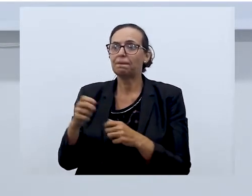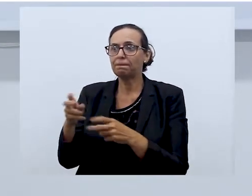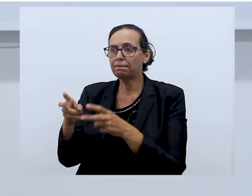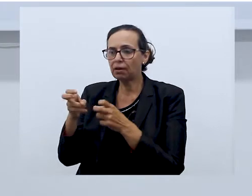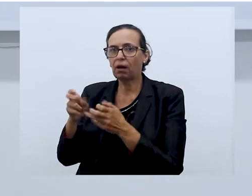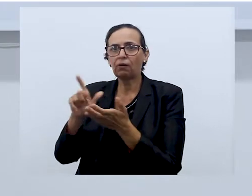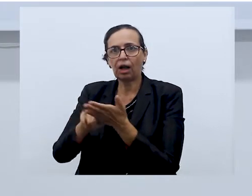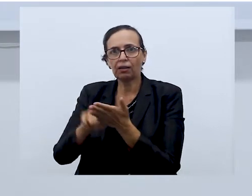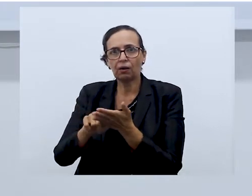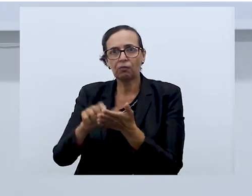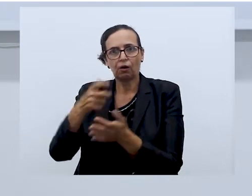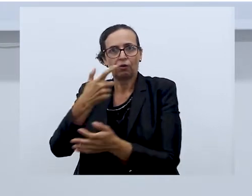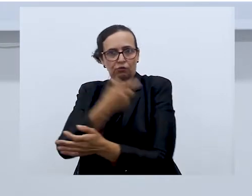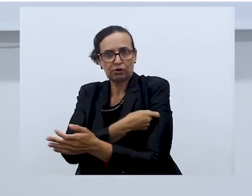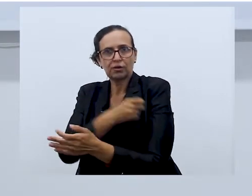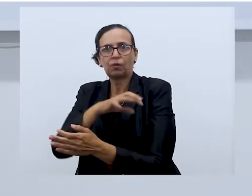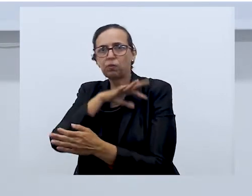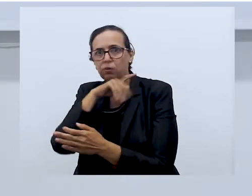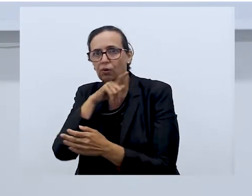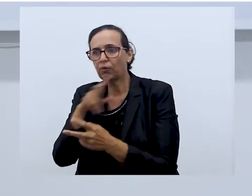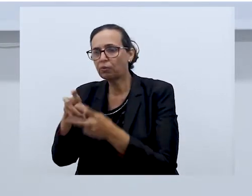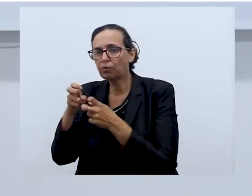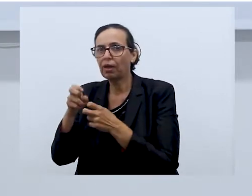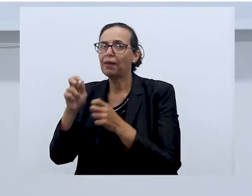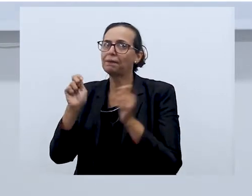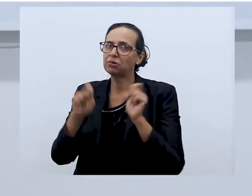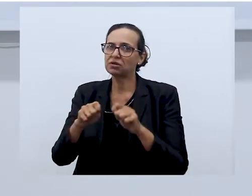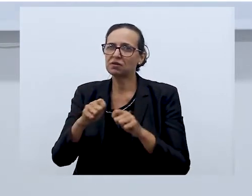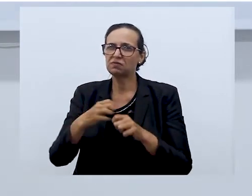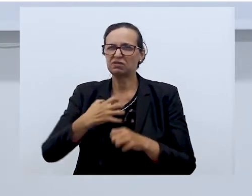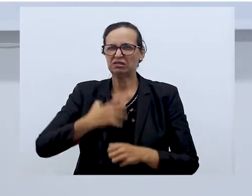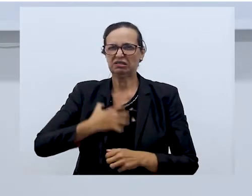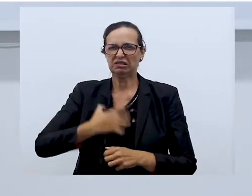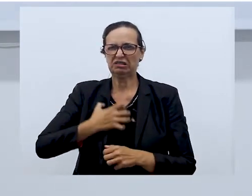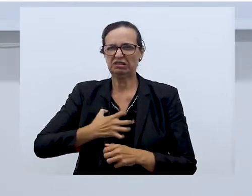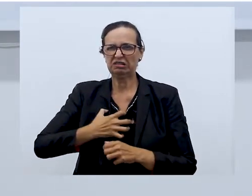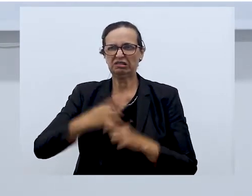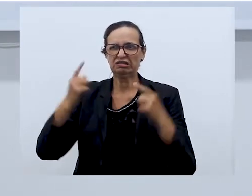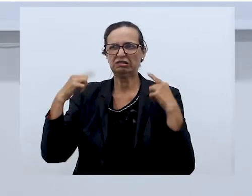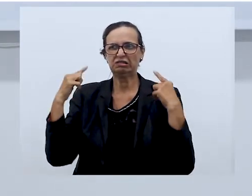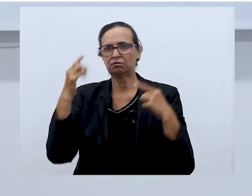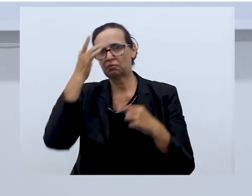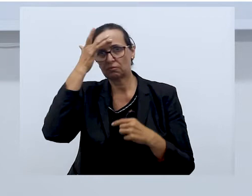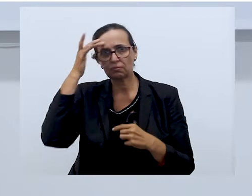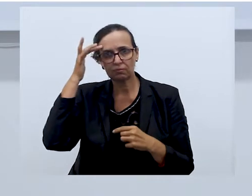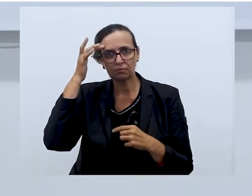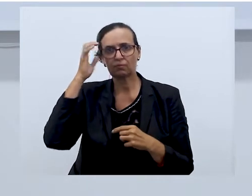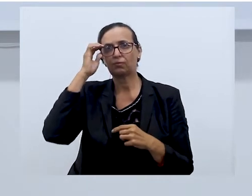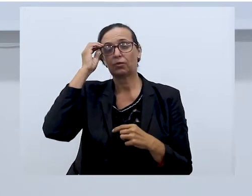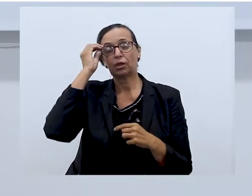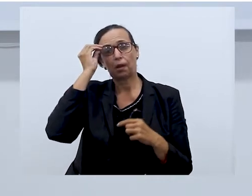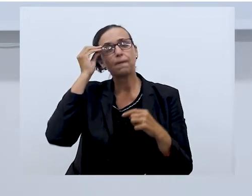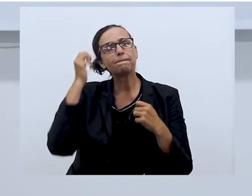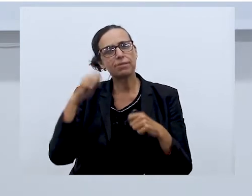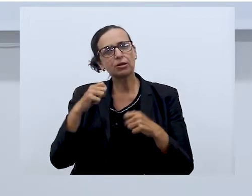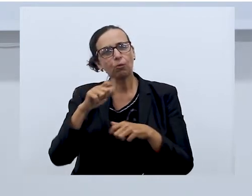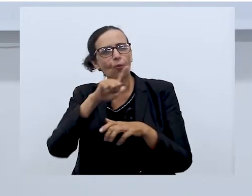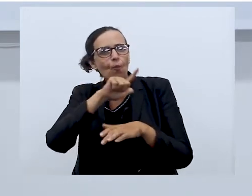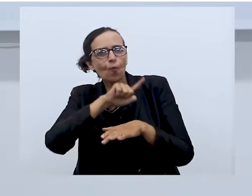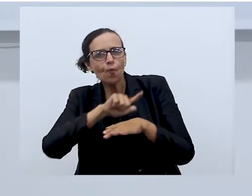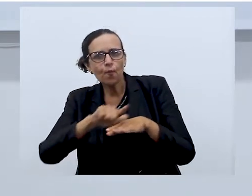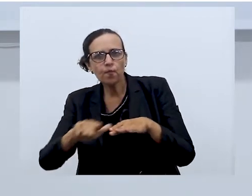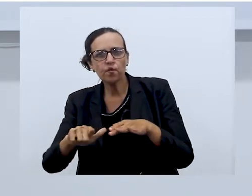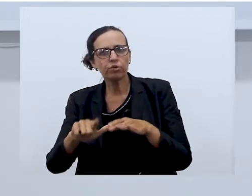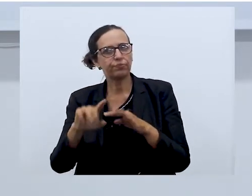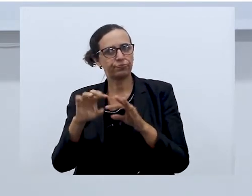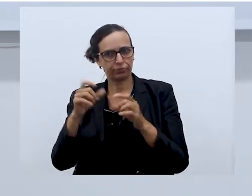não estar com a vacinação em dia e pode causar raiva, né? Transmitir a raiva. Então, deve-se lavar bem